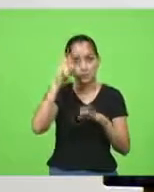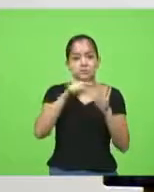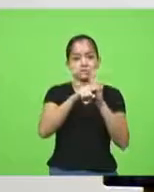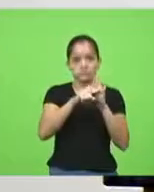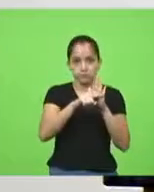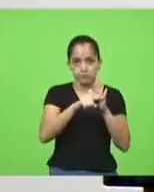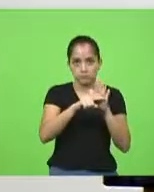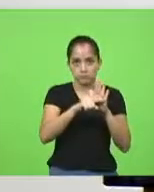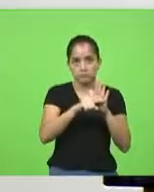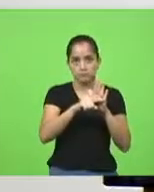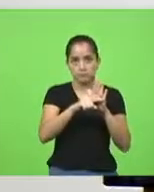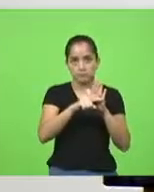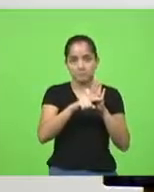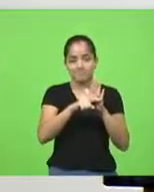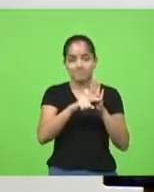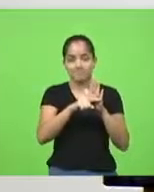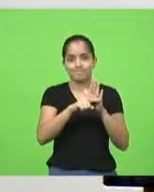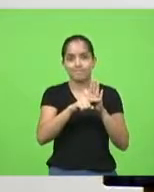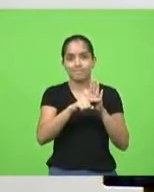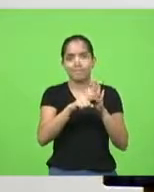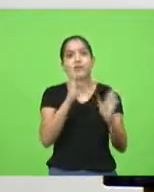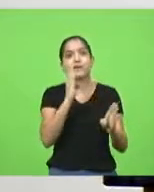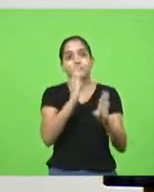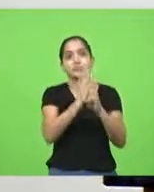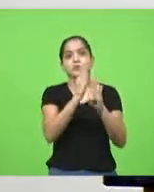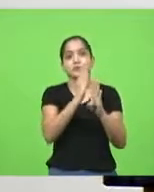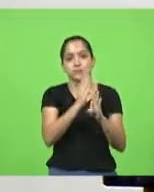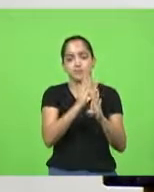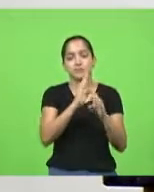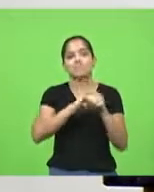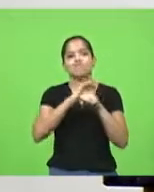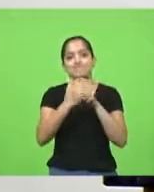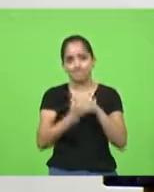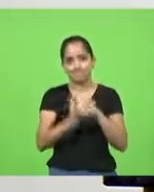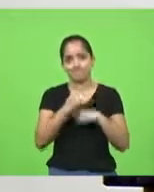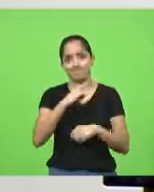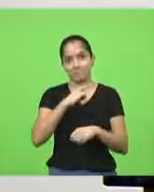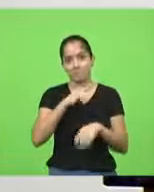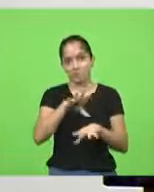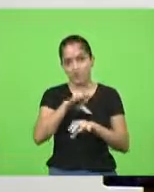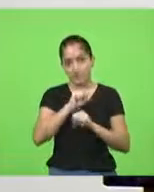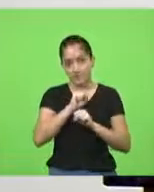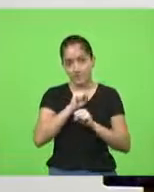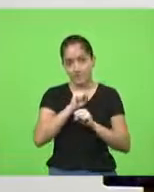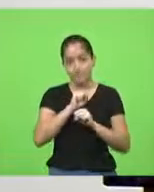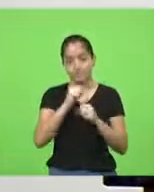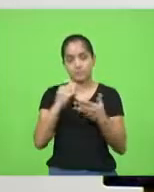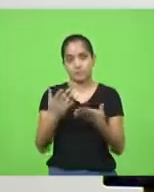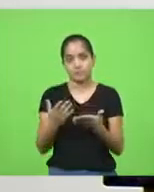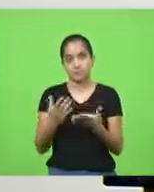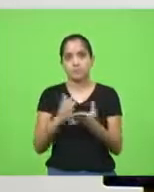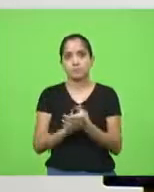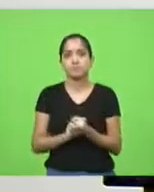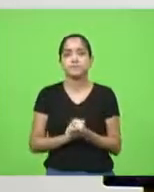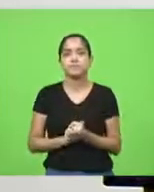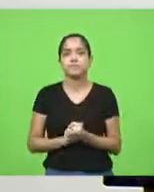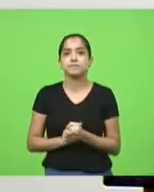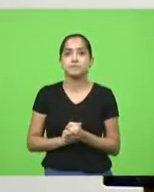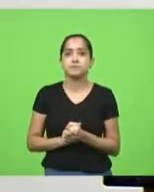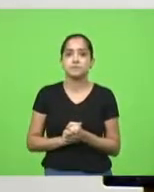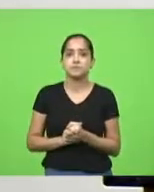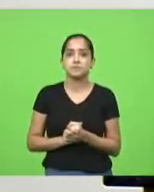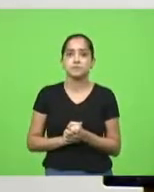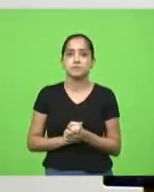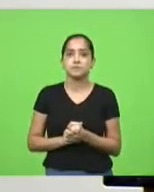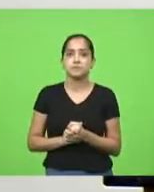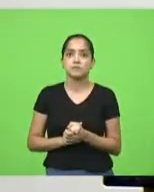Covid, deu positivo, coronavírus. Positivou a segunda senhora que estava lá.